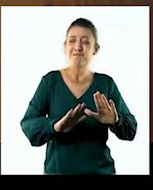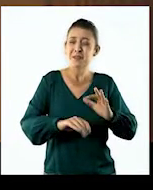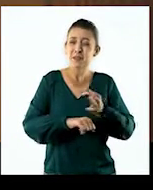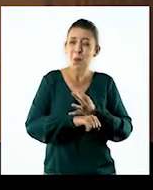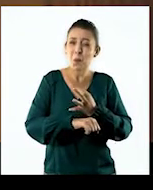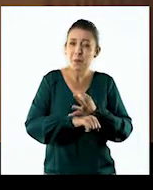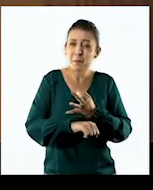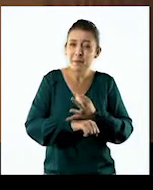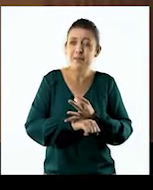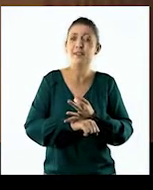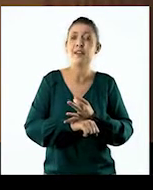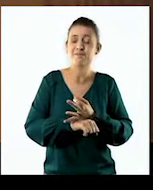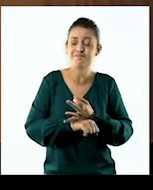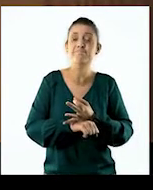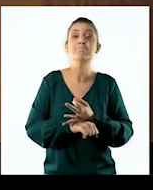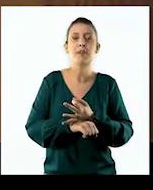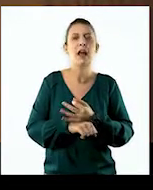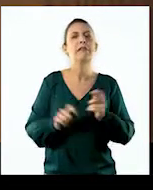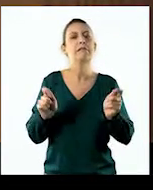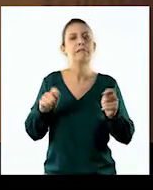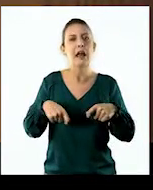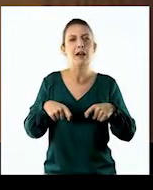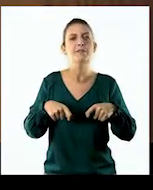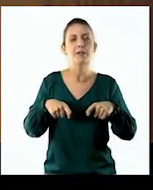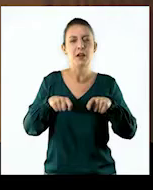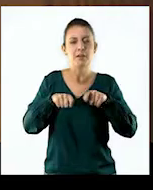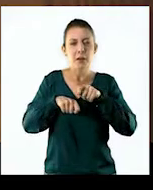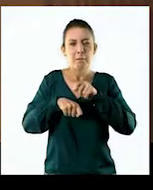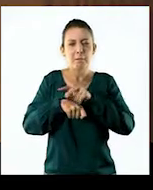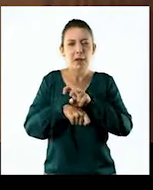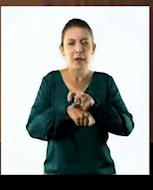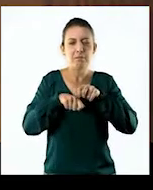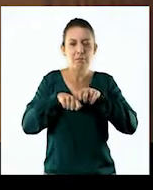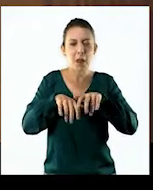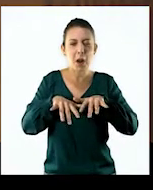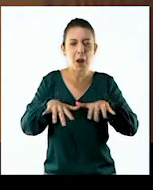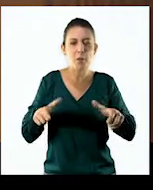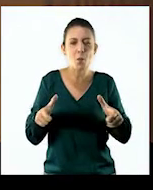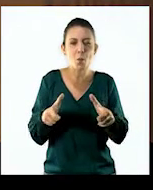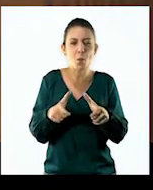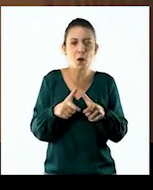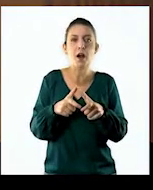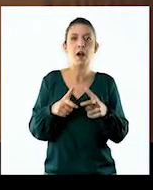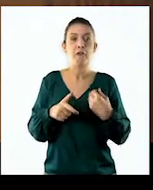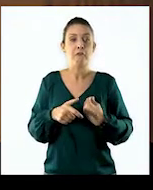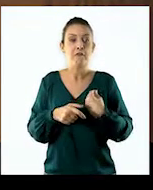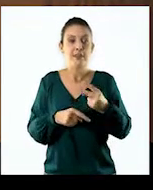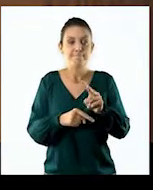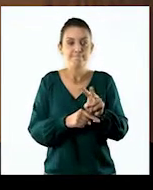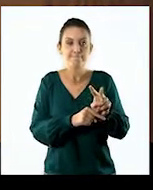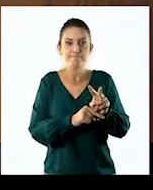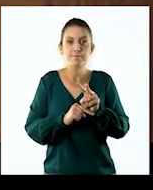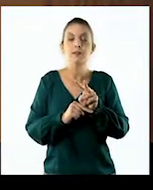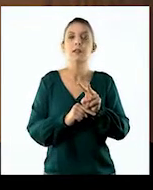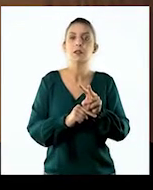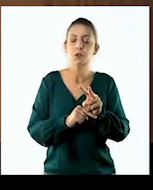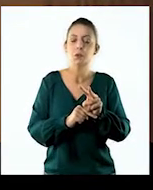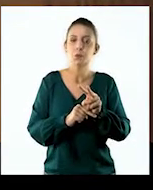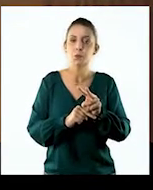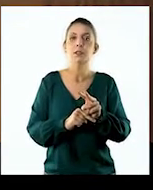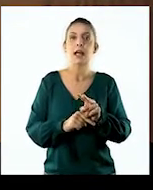casa o máximo que pudermos podemos diminuir o ritmo do contágio e preservar vidas